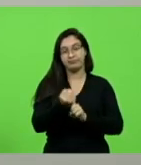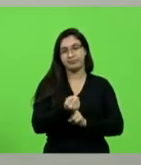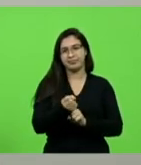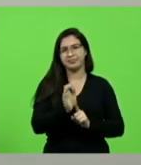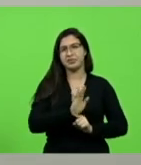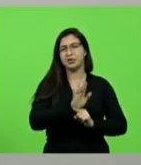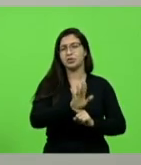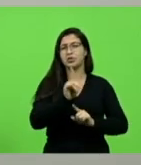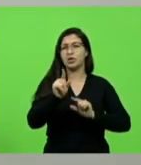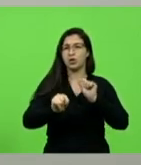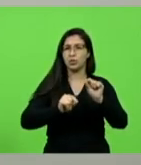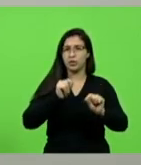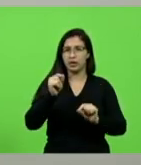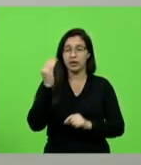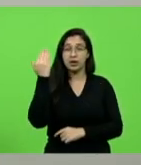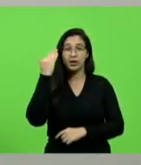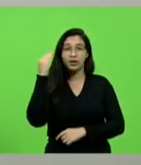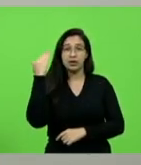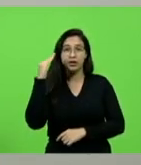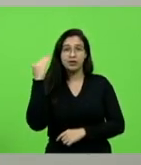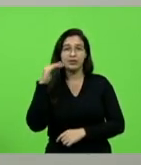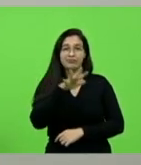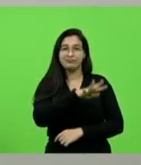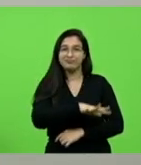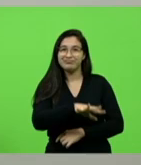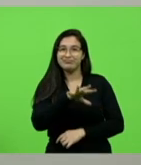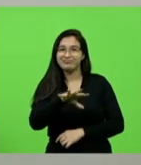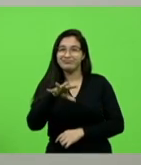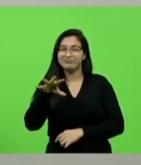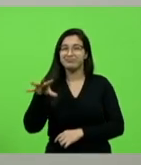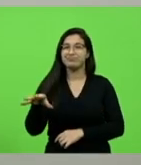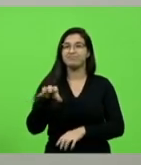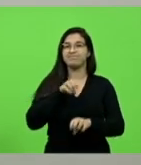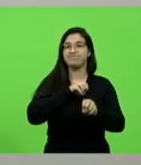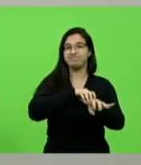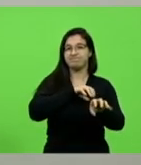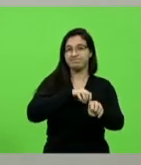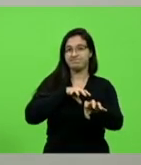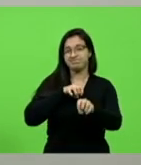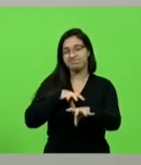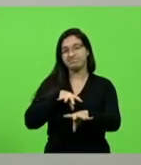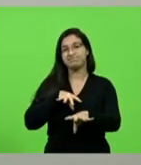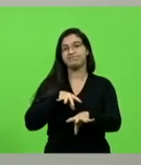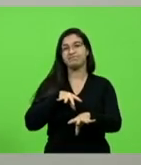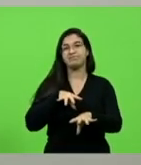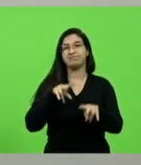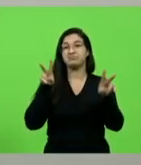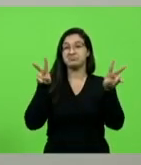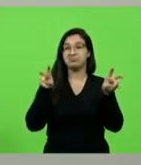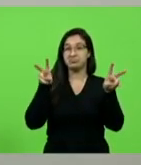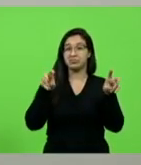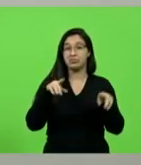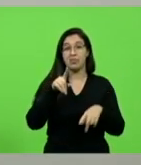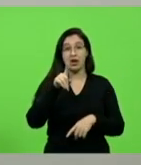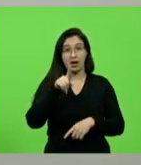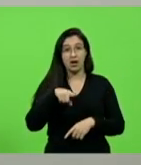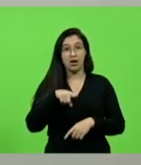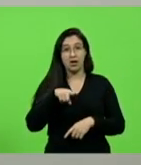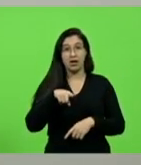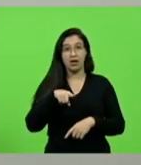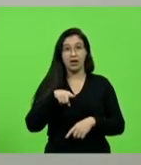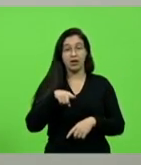a entender os conselhos municipais de educação. Nesse contexto, são espaços públicos de